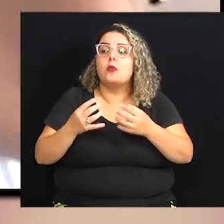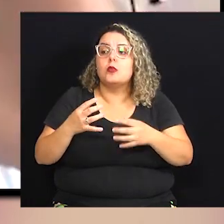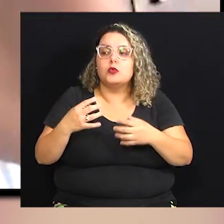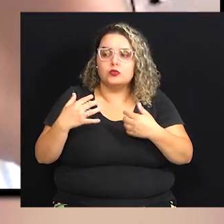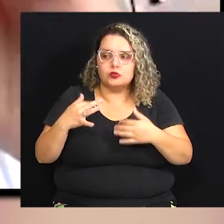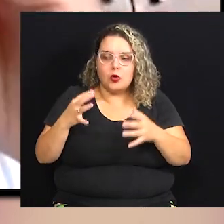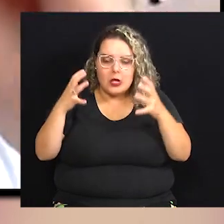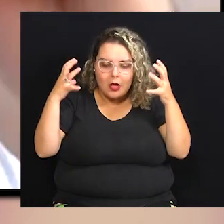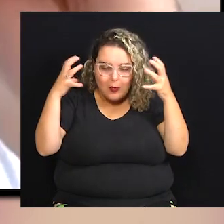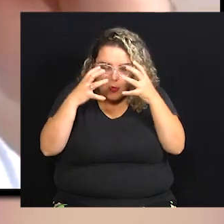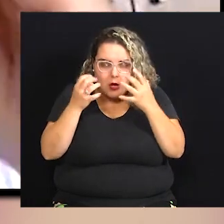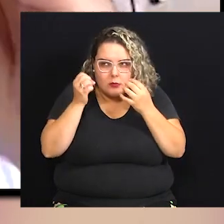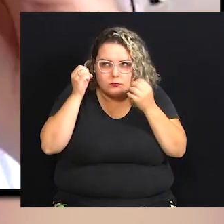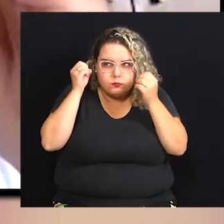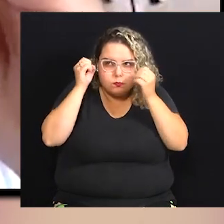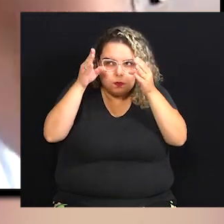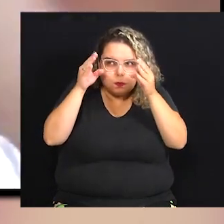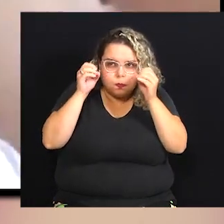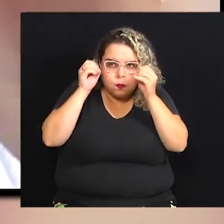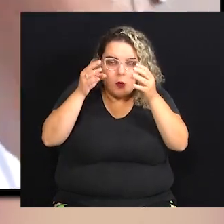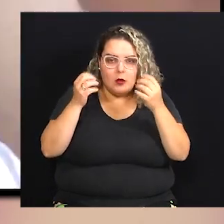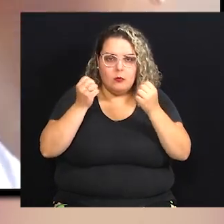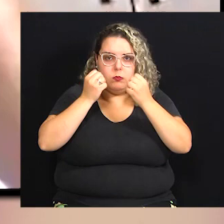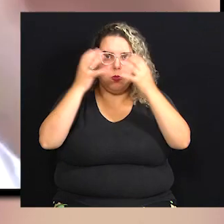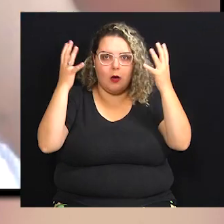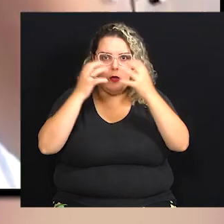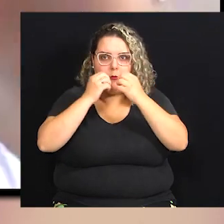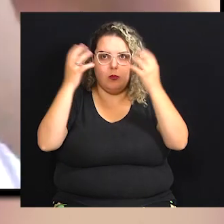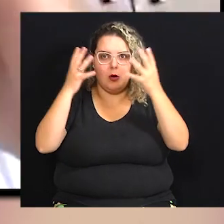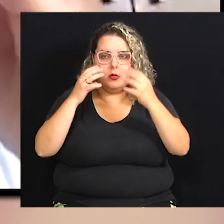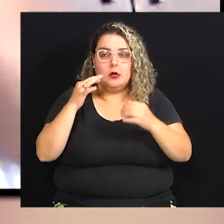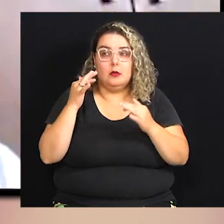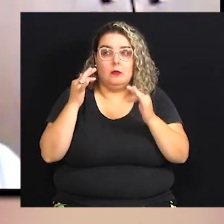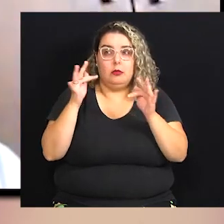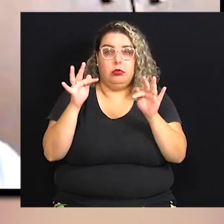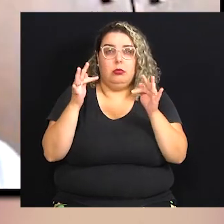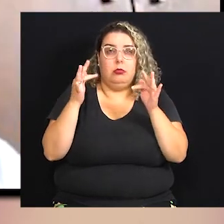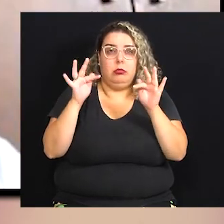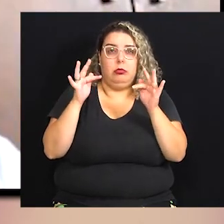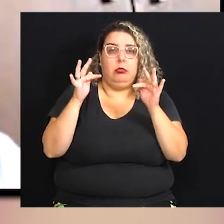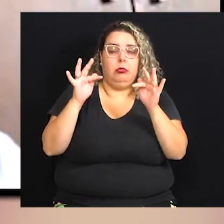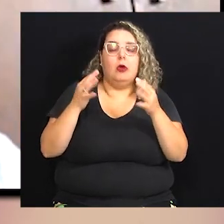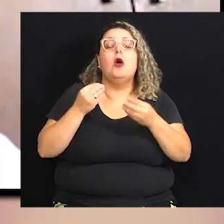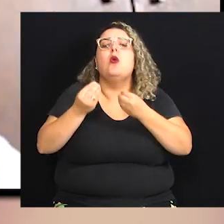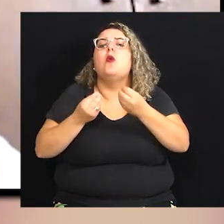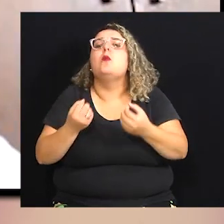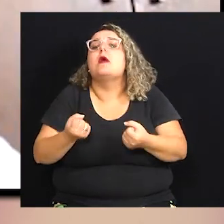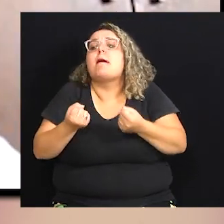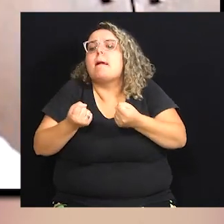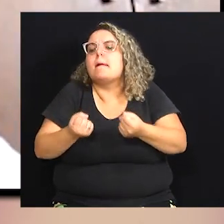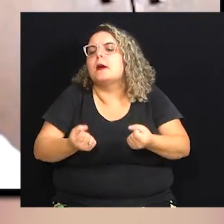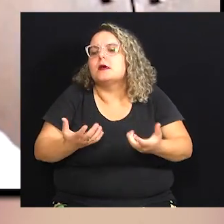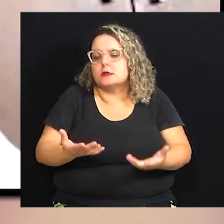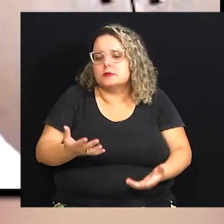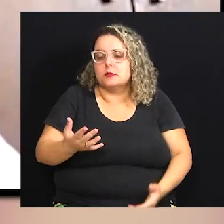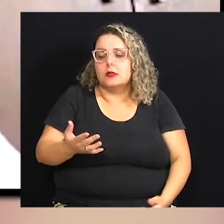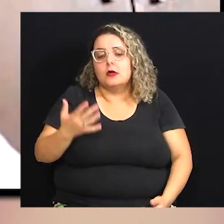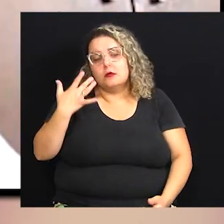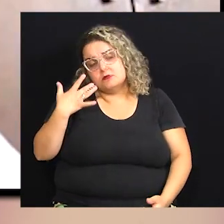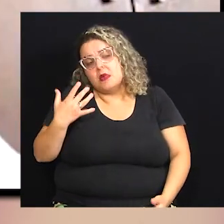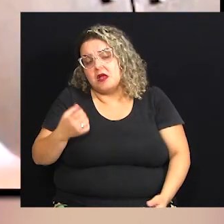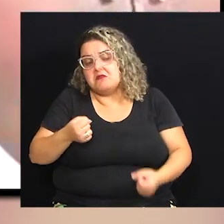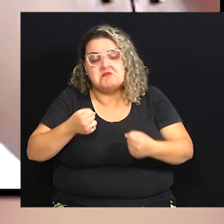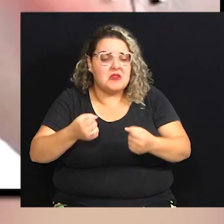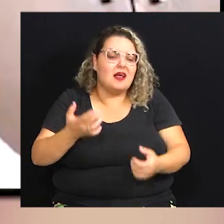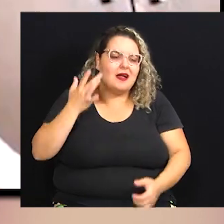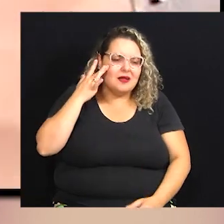em aperto, se é em pontada, se ela pulsa, se ela é latejante, qual é a intensidade dessa dor, porque tem dores de cabeça